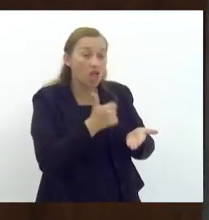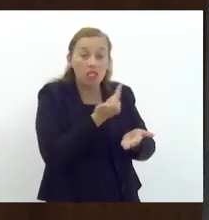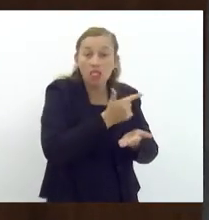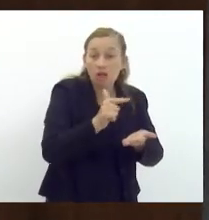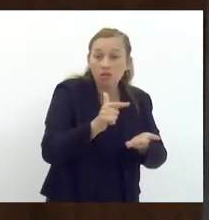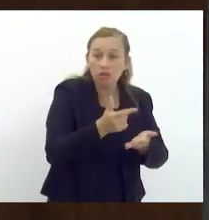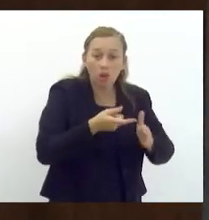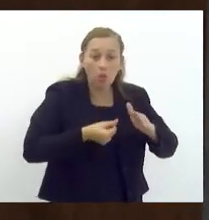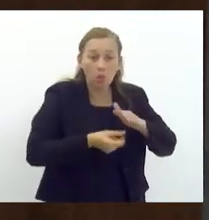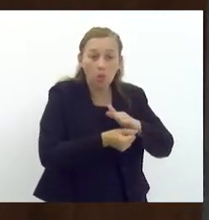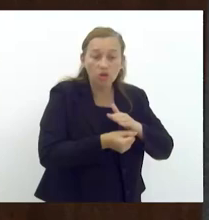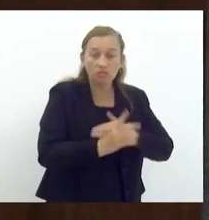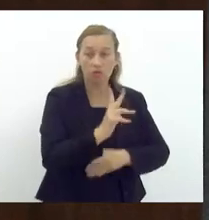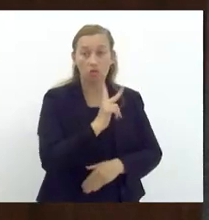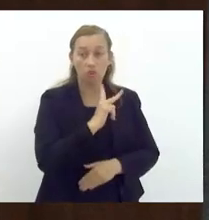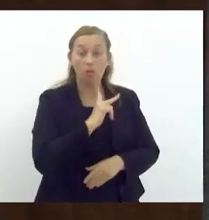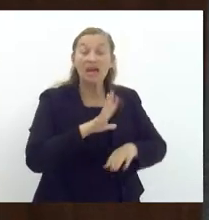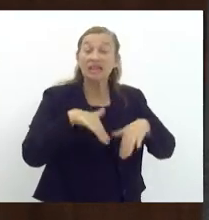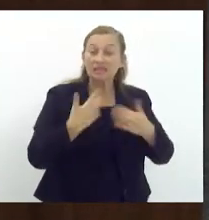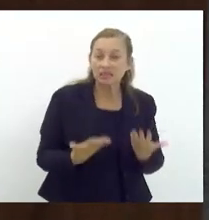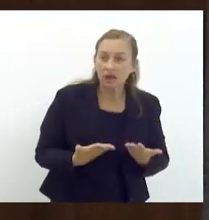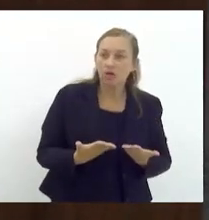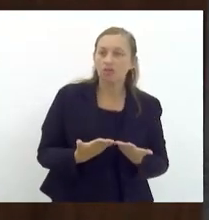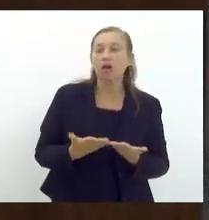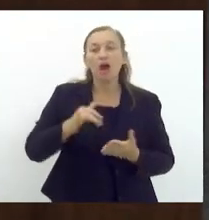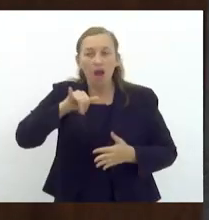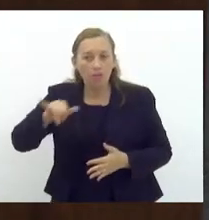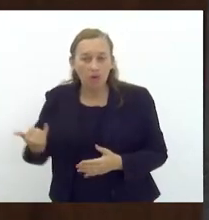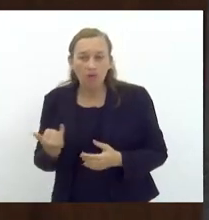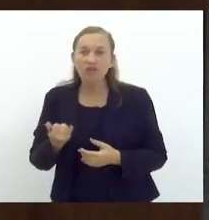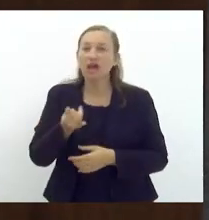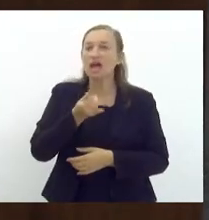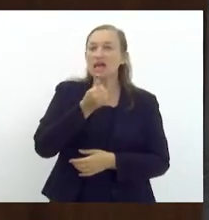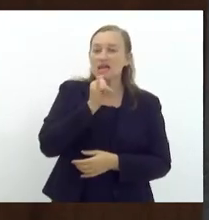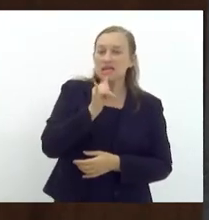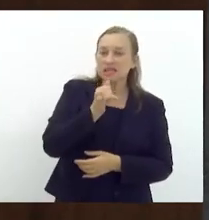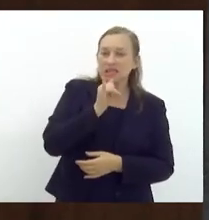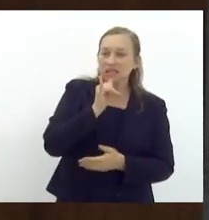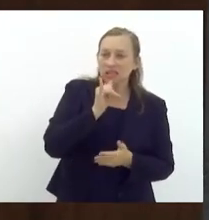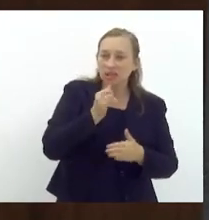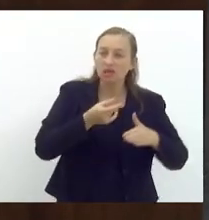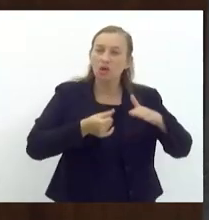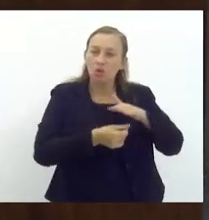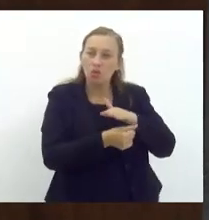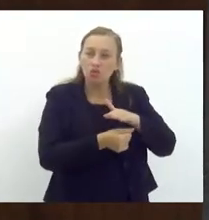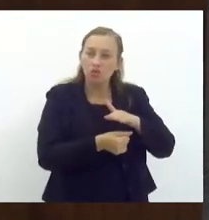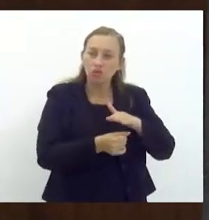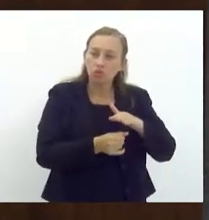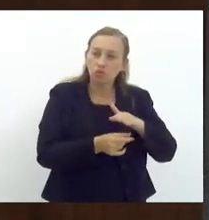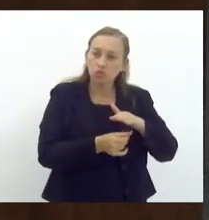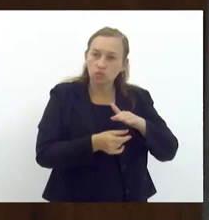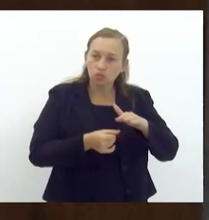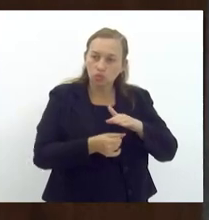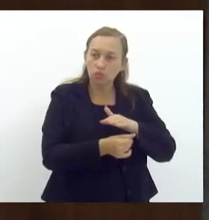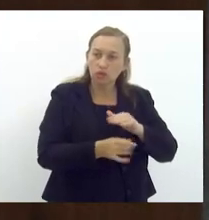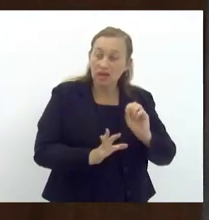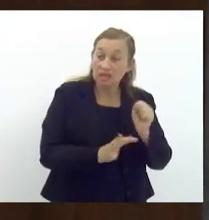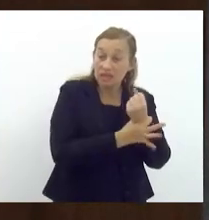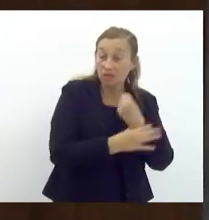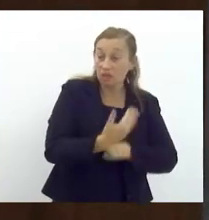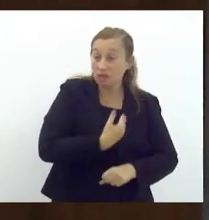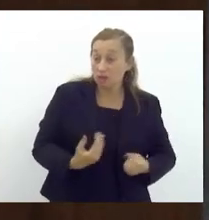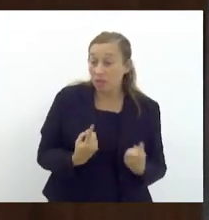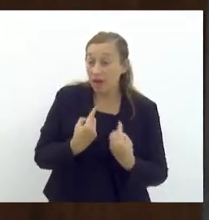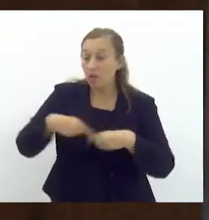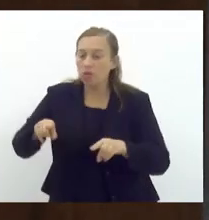um orçamento próprio então talvez aproveitar por exemplo o fundo da Segurança Pública para atuar no